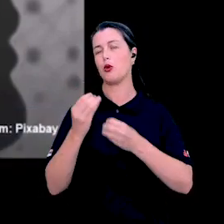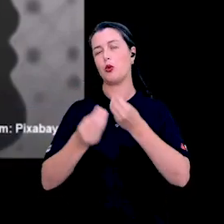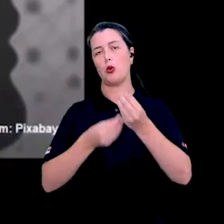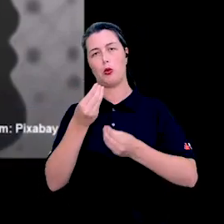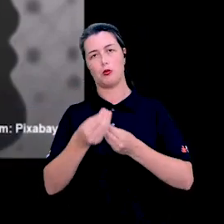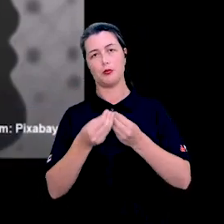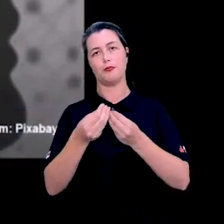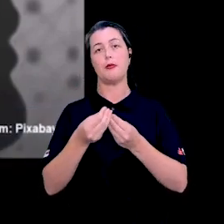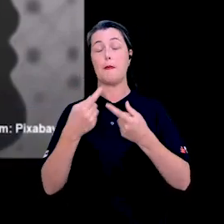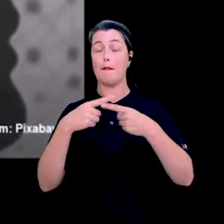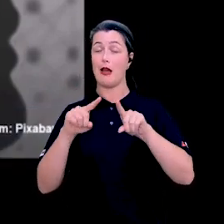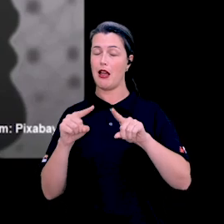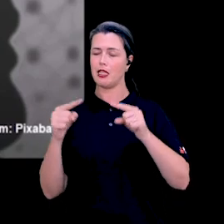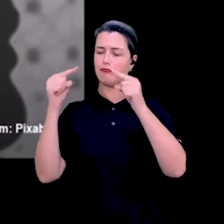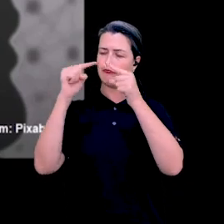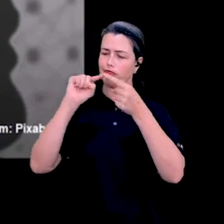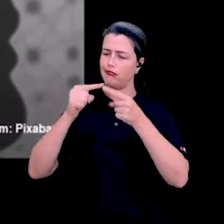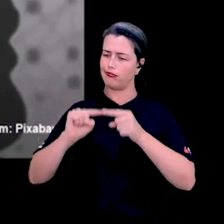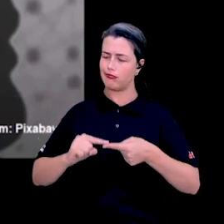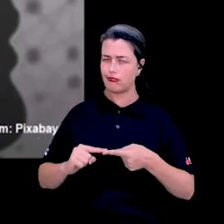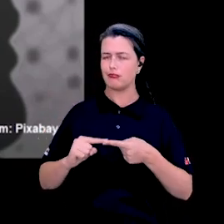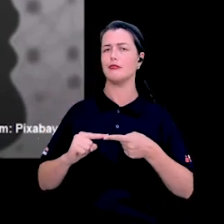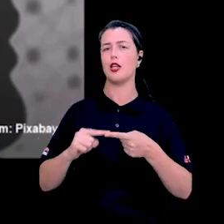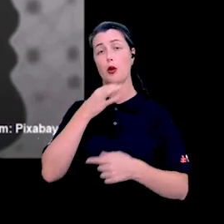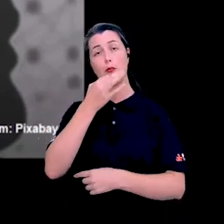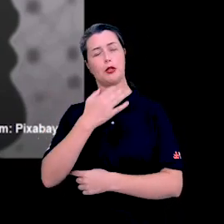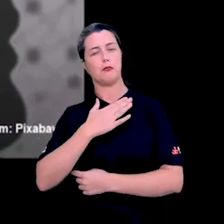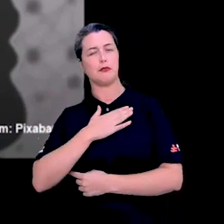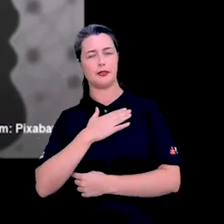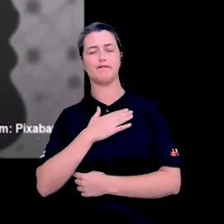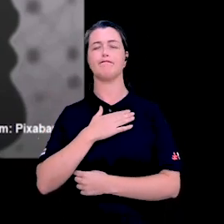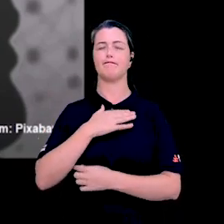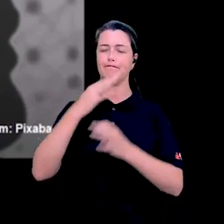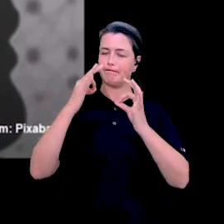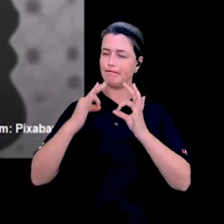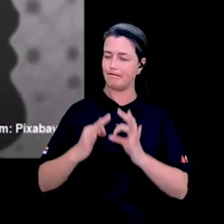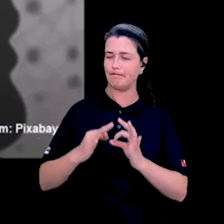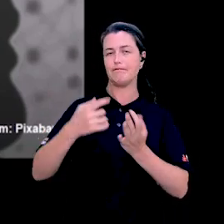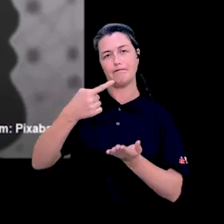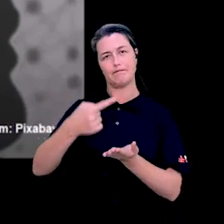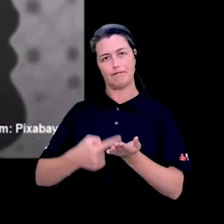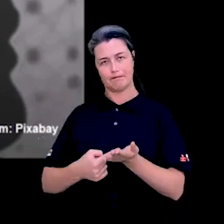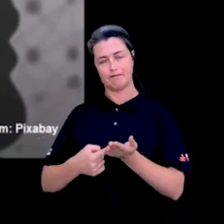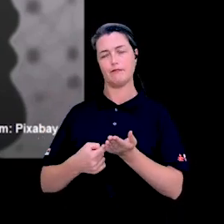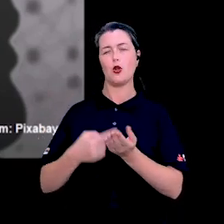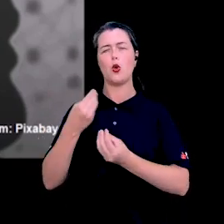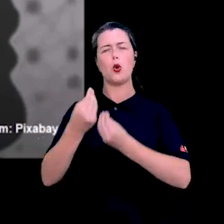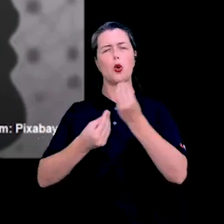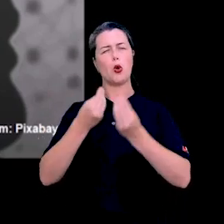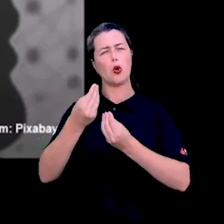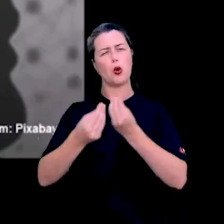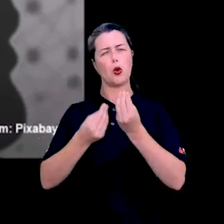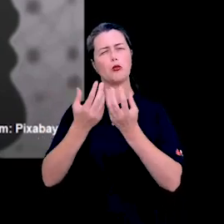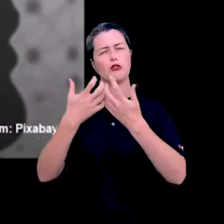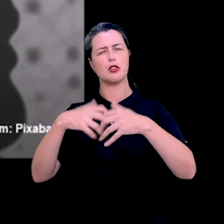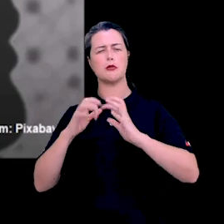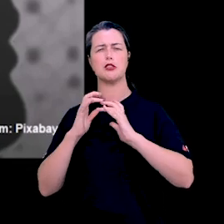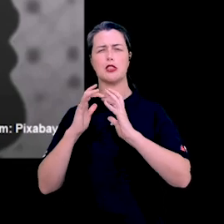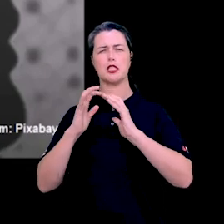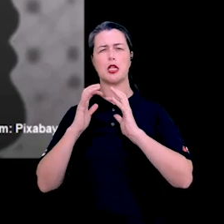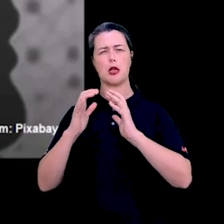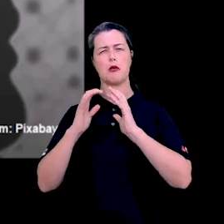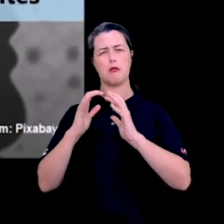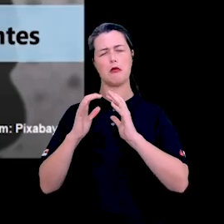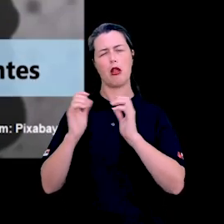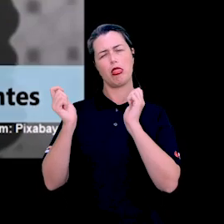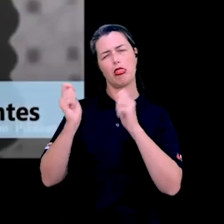chamou a atenção uma que creio faz muito sentido e é muito importante para a compreensão do funcionamento cerebral.